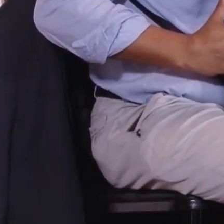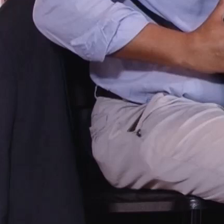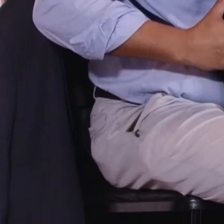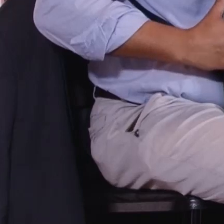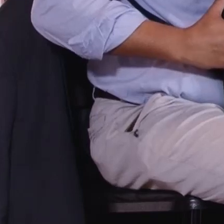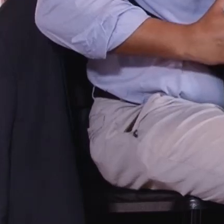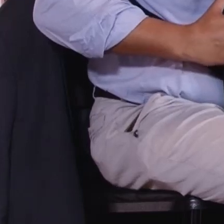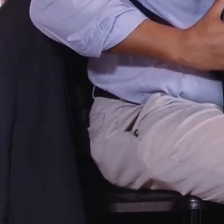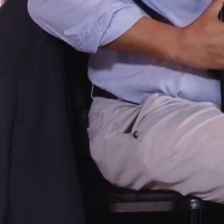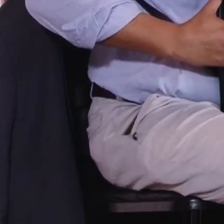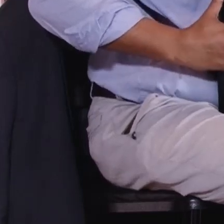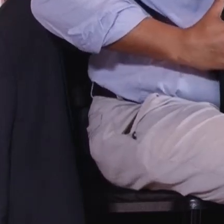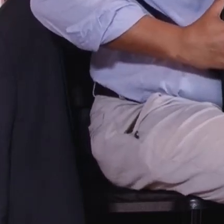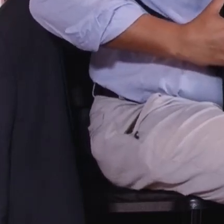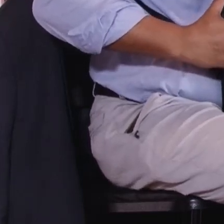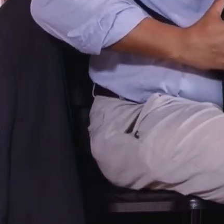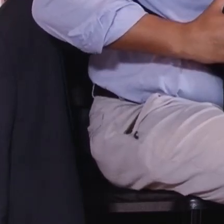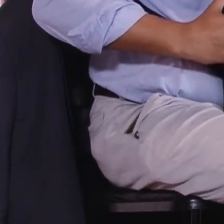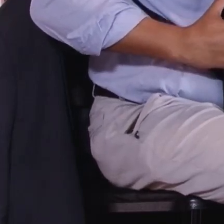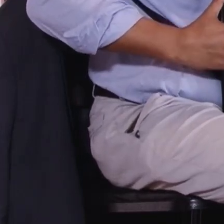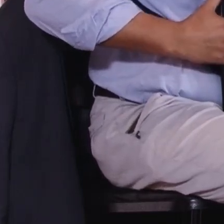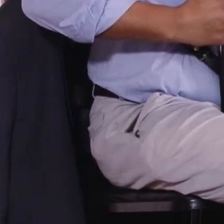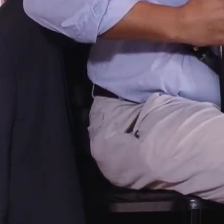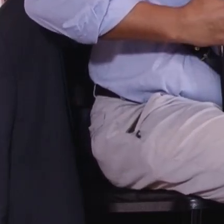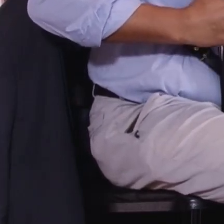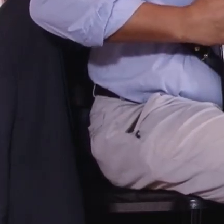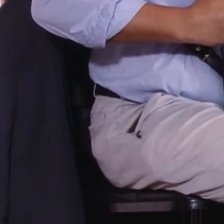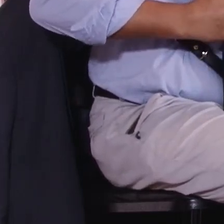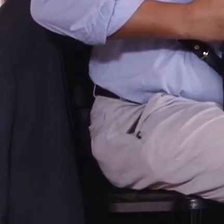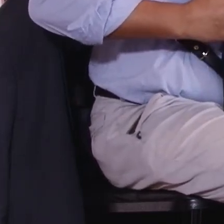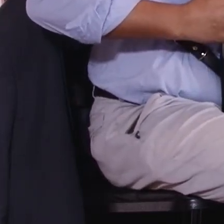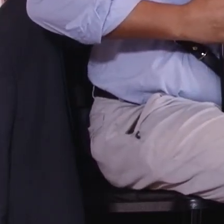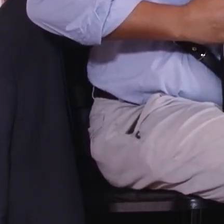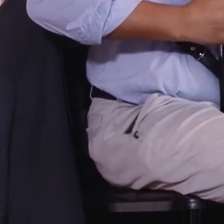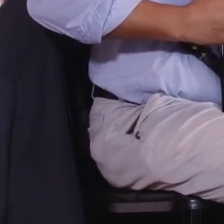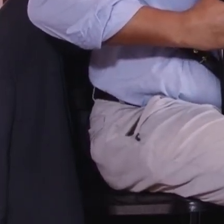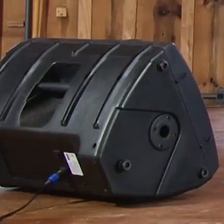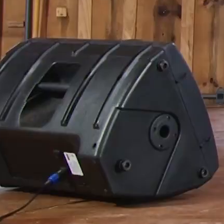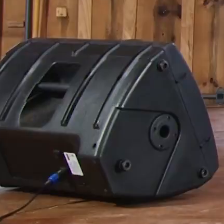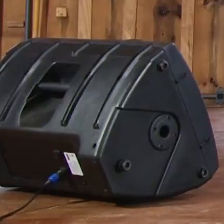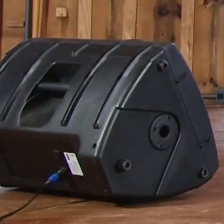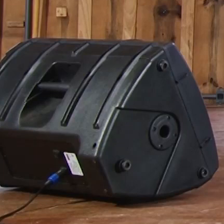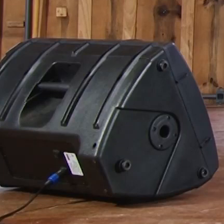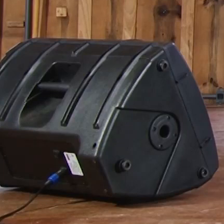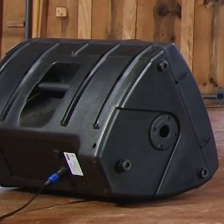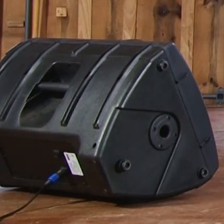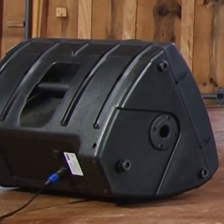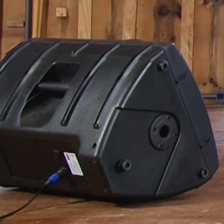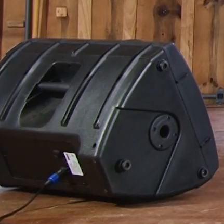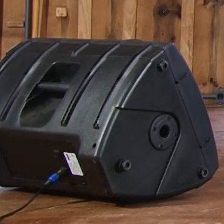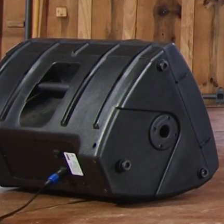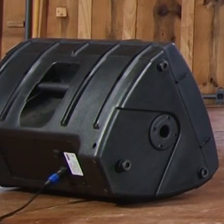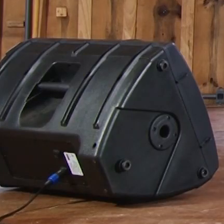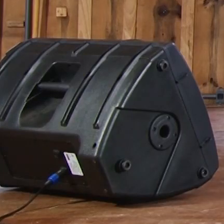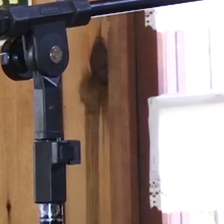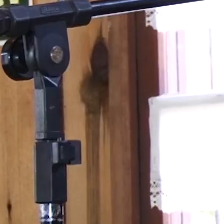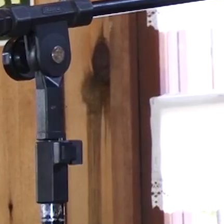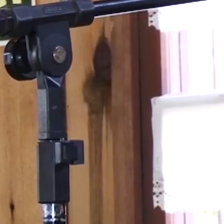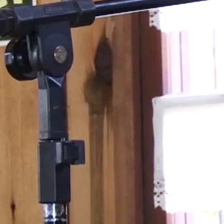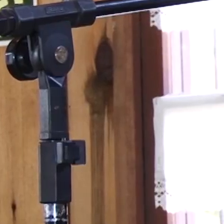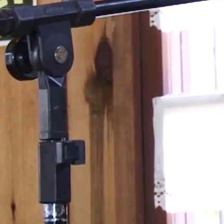peço ao patrão um lugar para pousar. chegue seu moço e